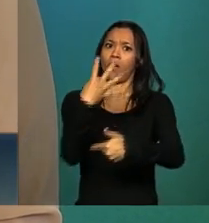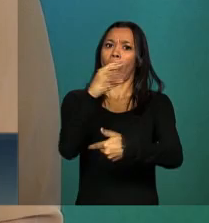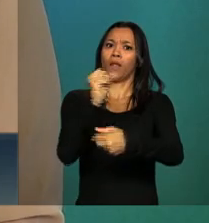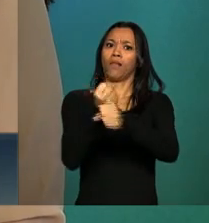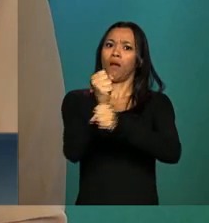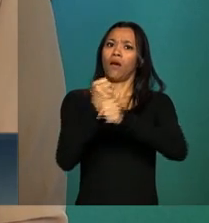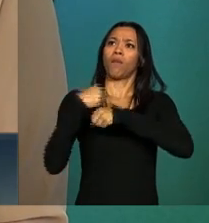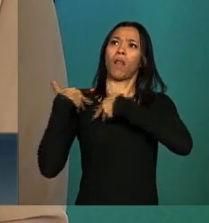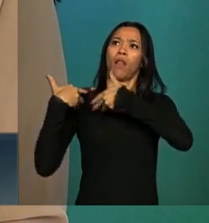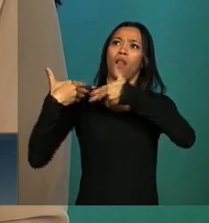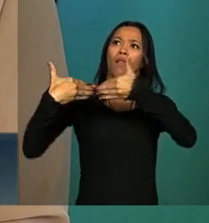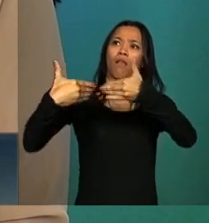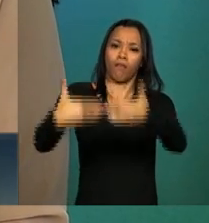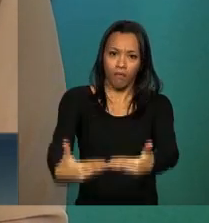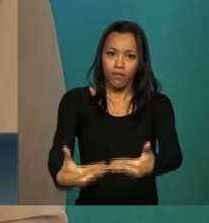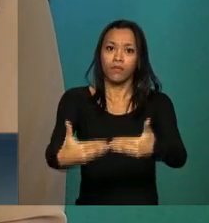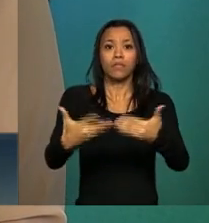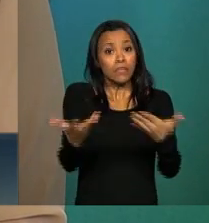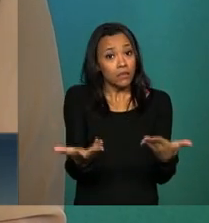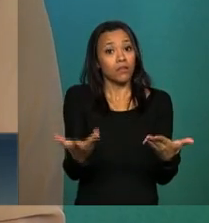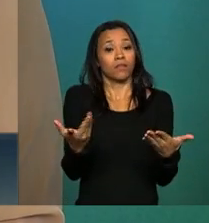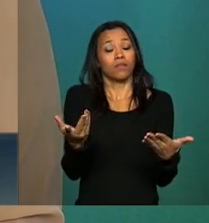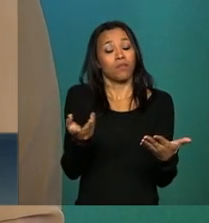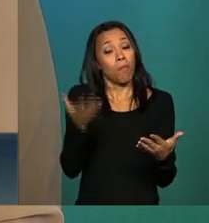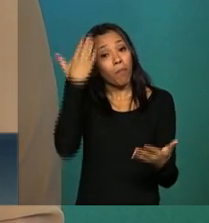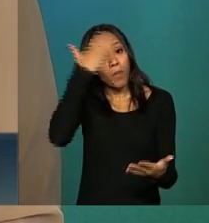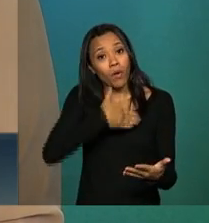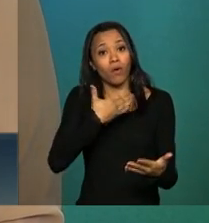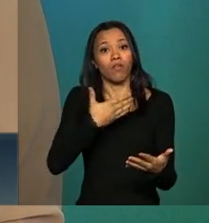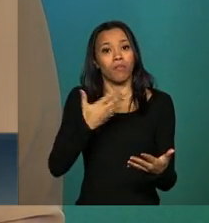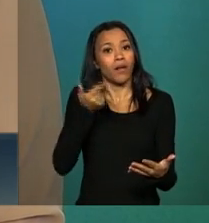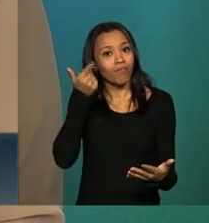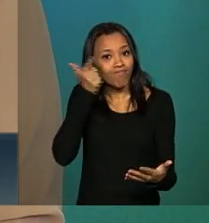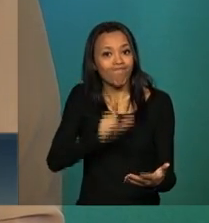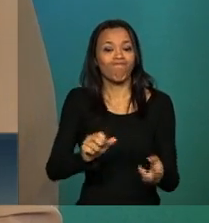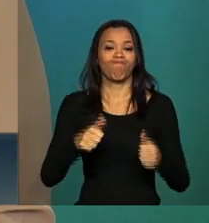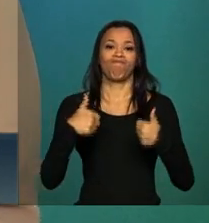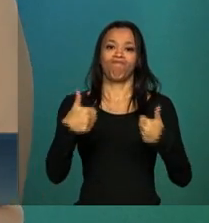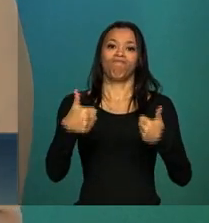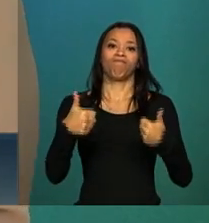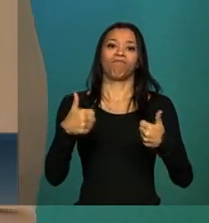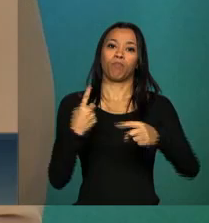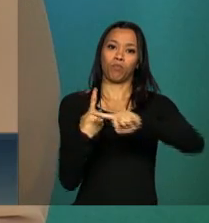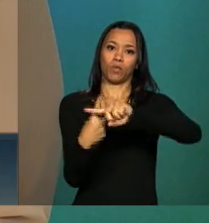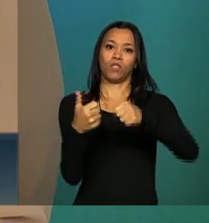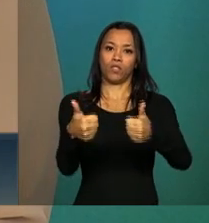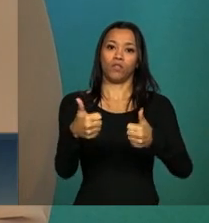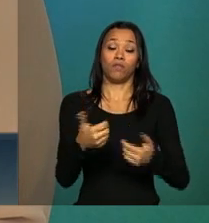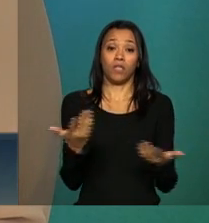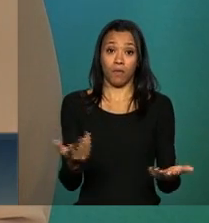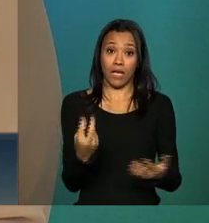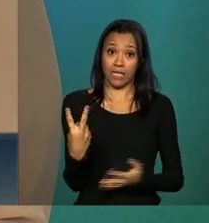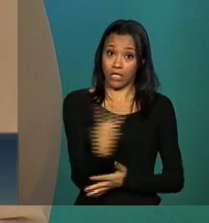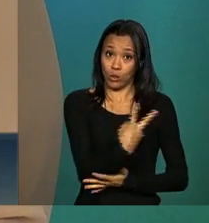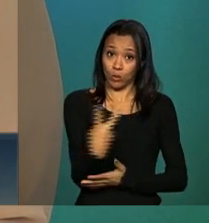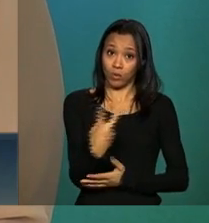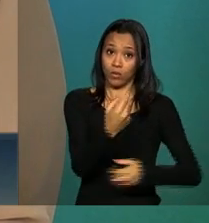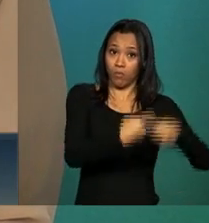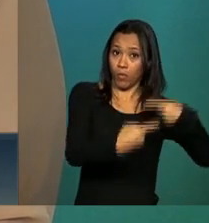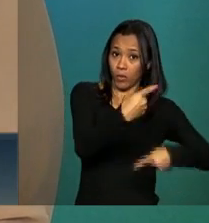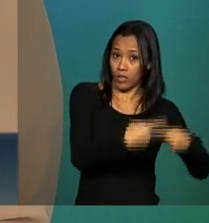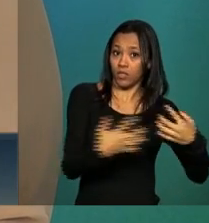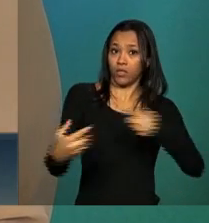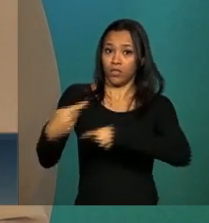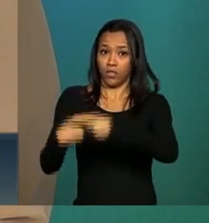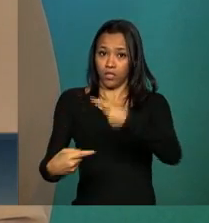privado veio para valer e demonstrar que veio para dar certo. Então, essas duas políticas agrícolas do passado que eu